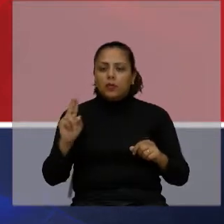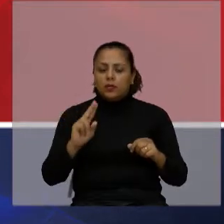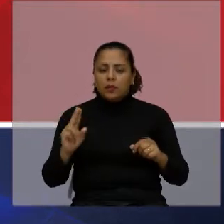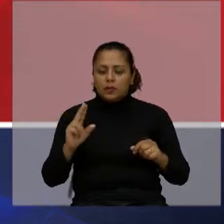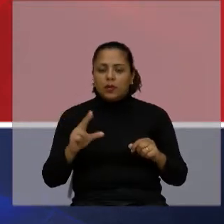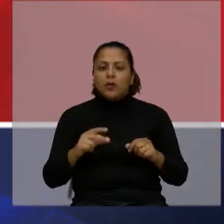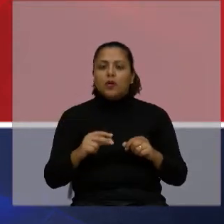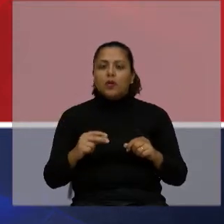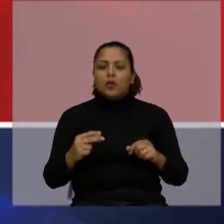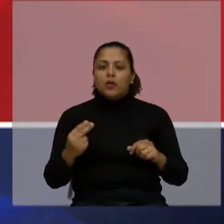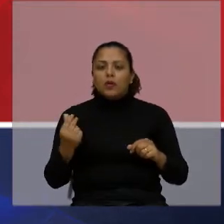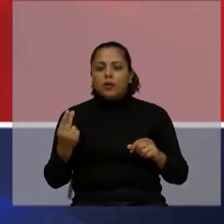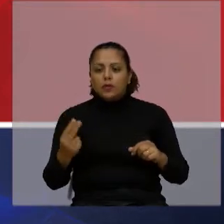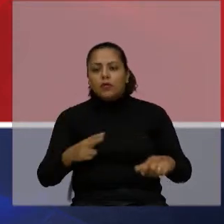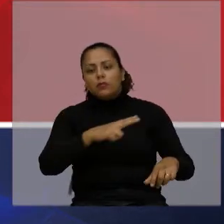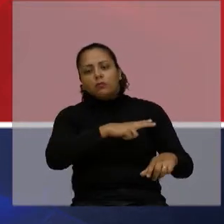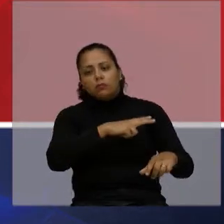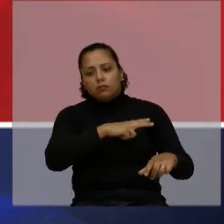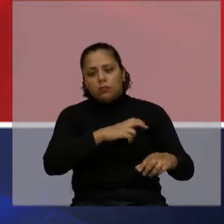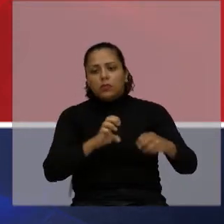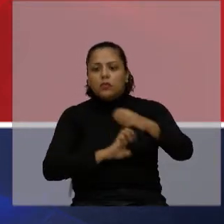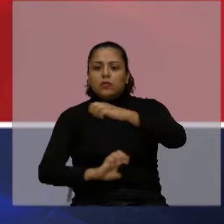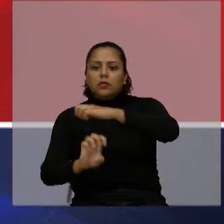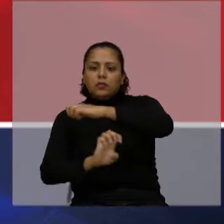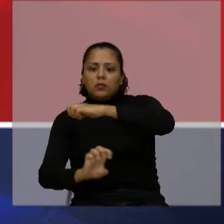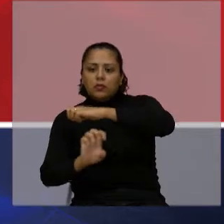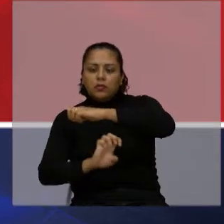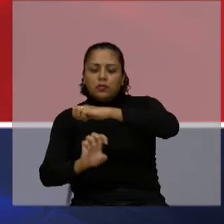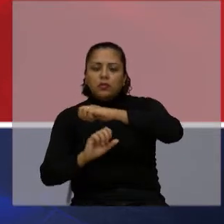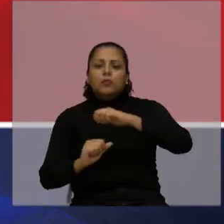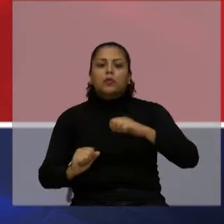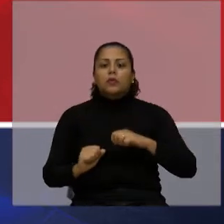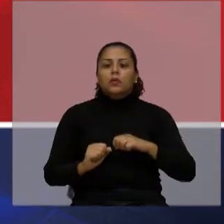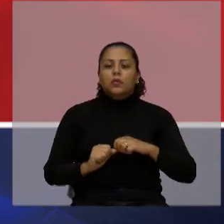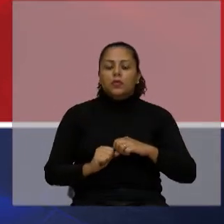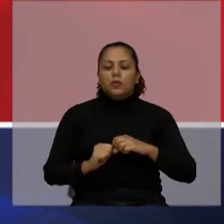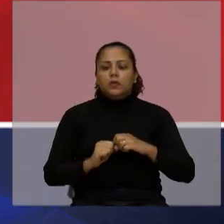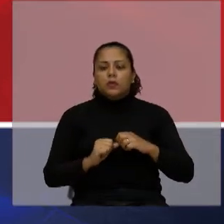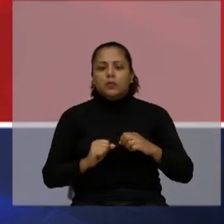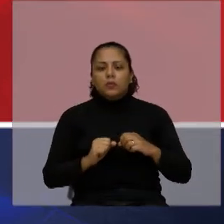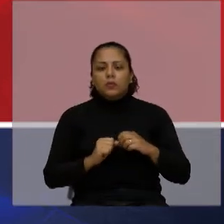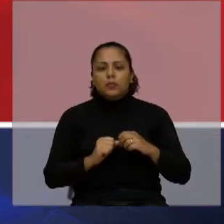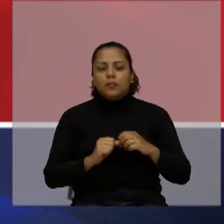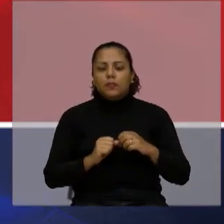financeiras oriundas da iniciativa privada, especificando